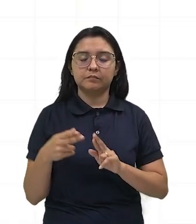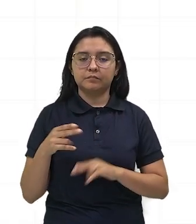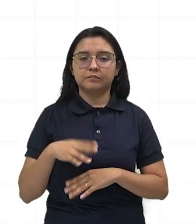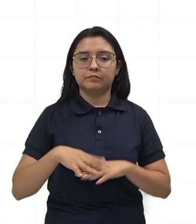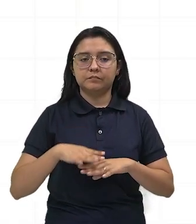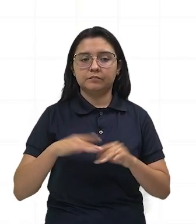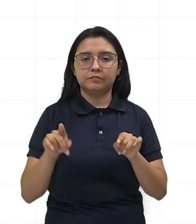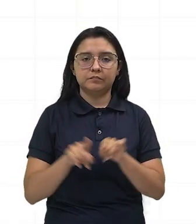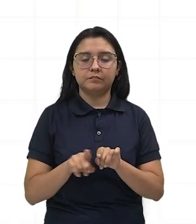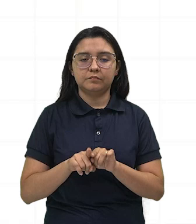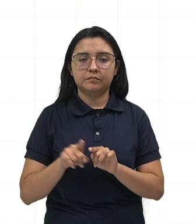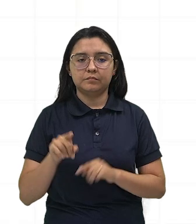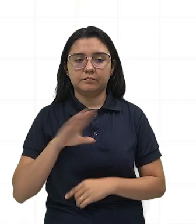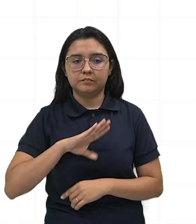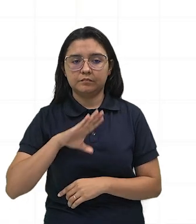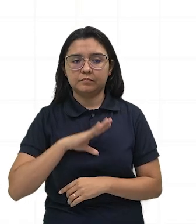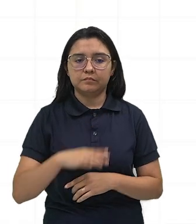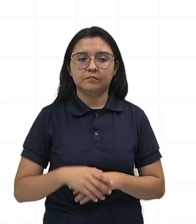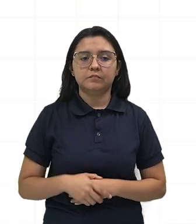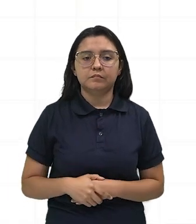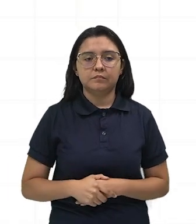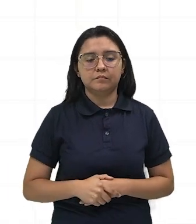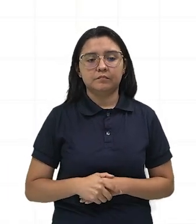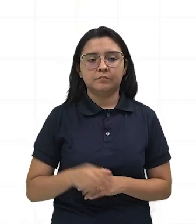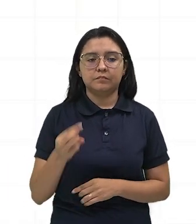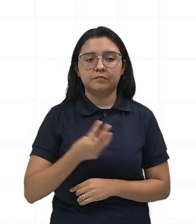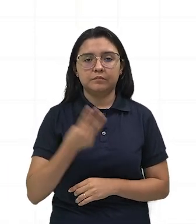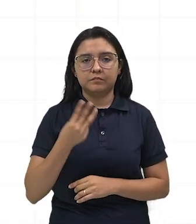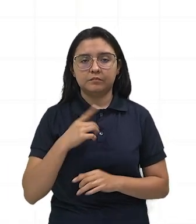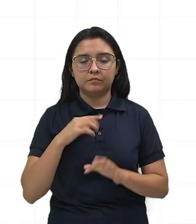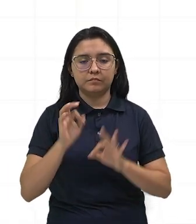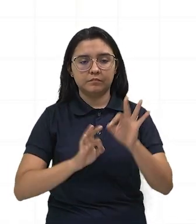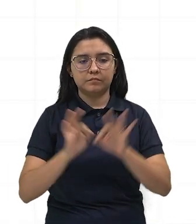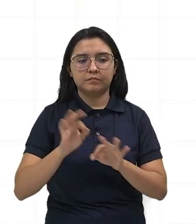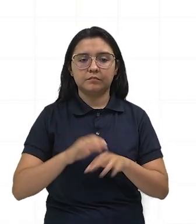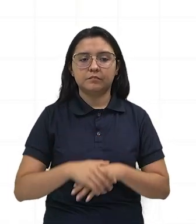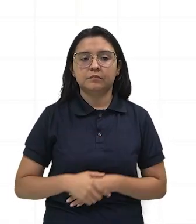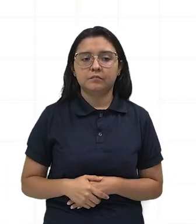Então, tem as primeiras 3 aqui, estão organizadas a língua portuguesa.